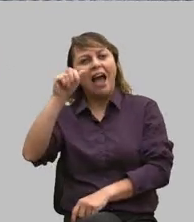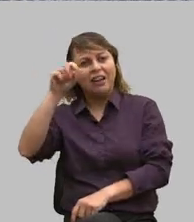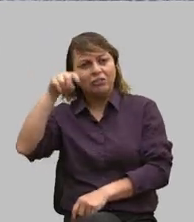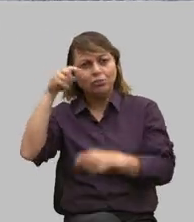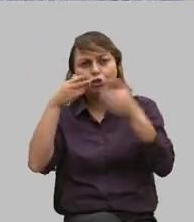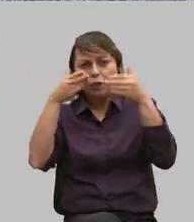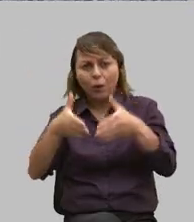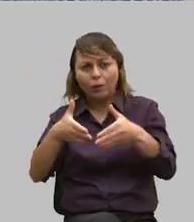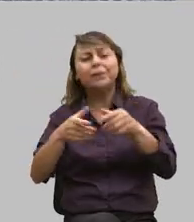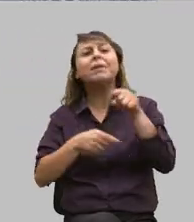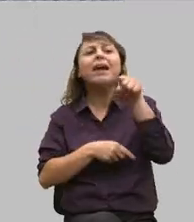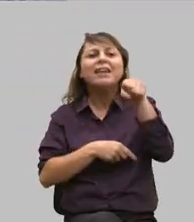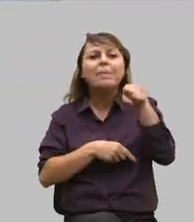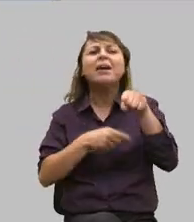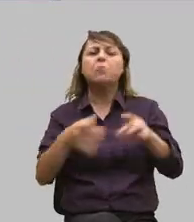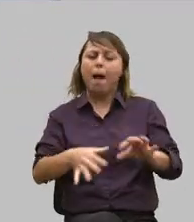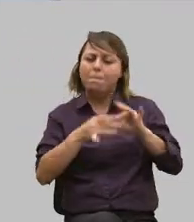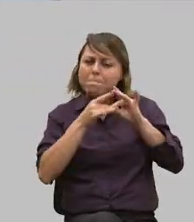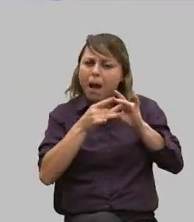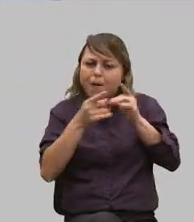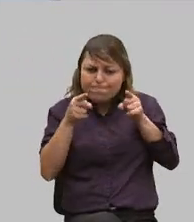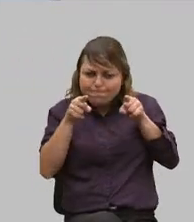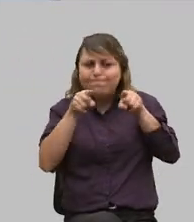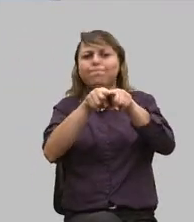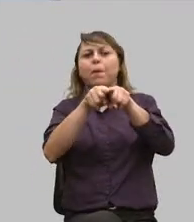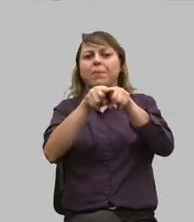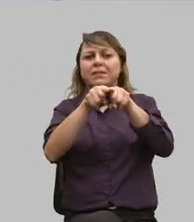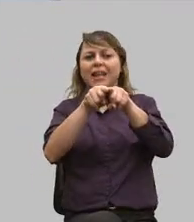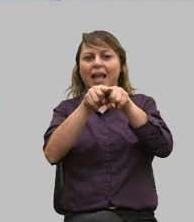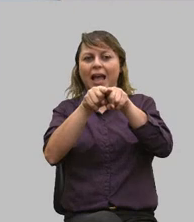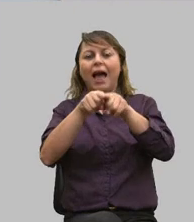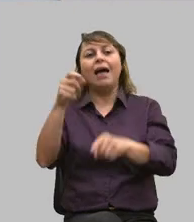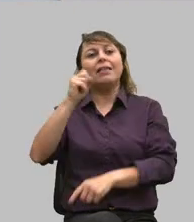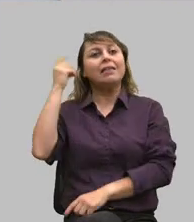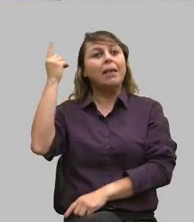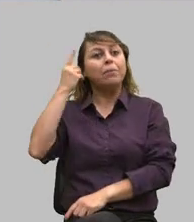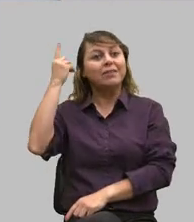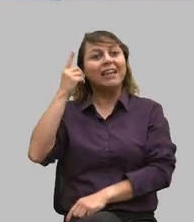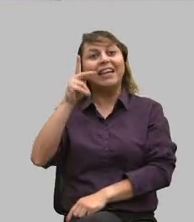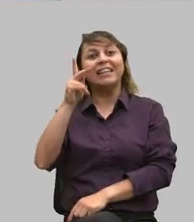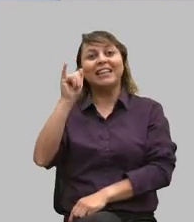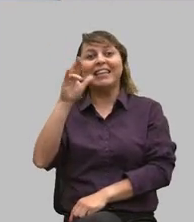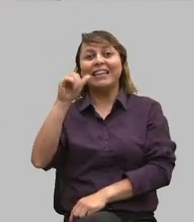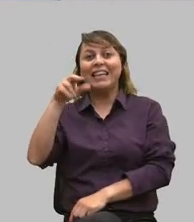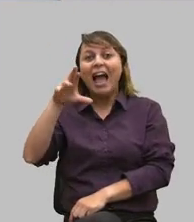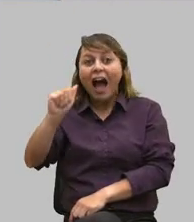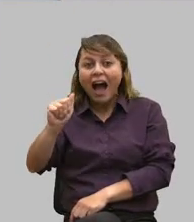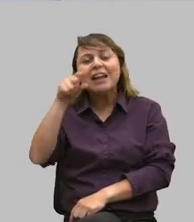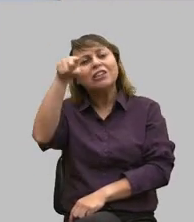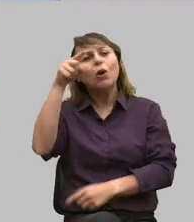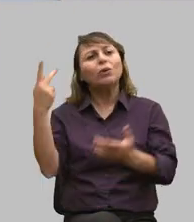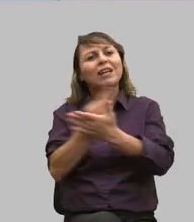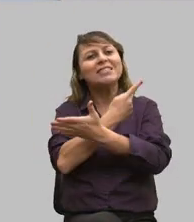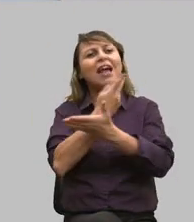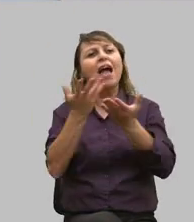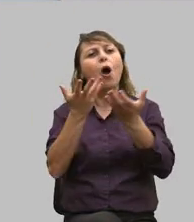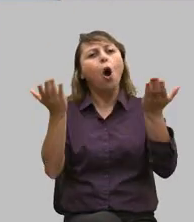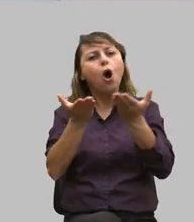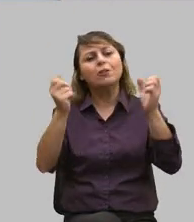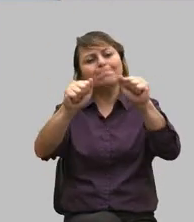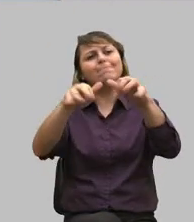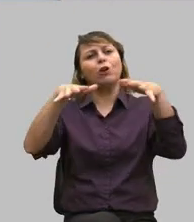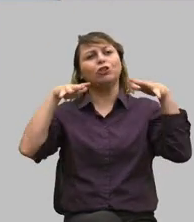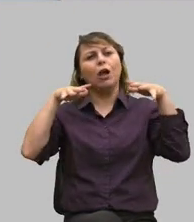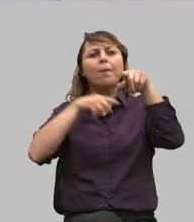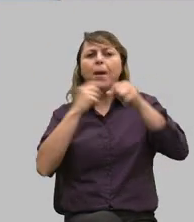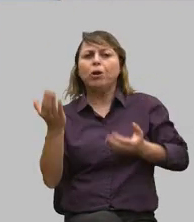mas dizer que eu tive uma parceira né a deputada Quiara nesse requerimento de acontecer essa reunião aqui hoje que ara uma